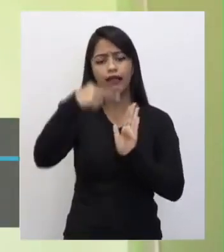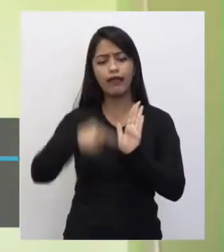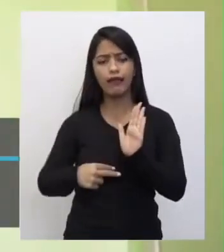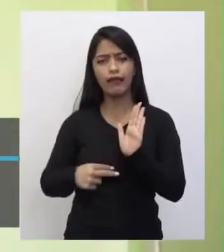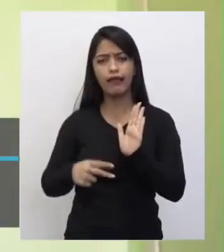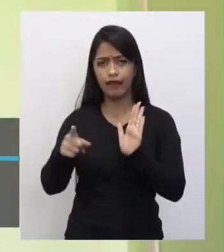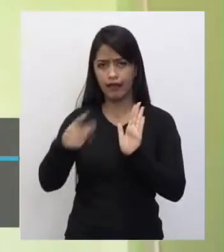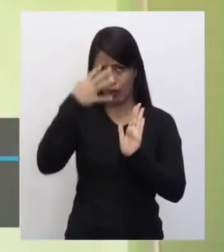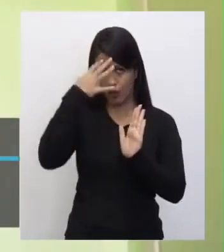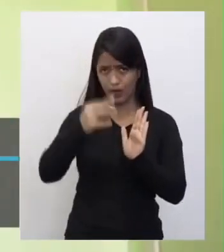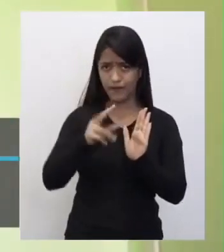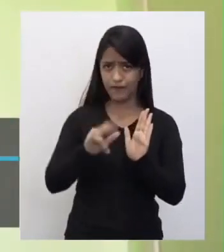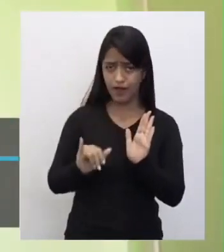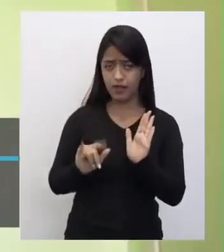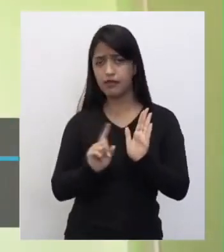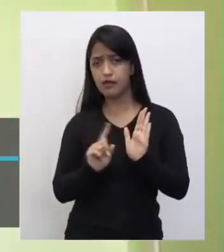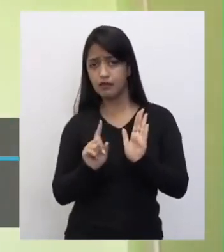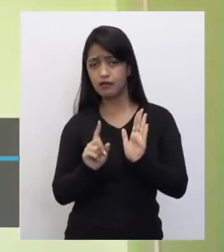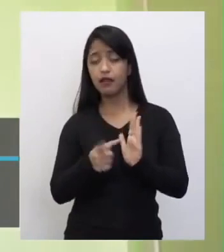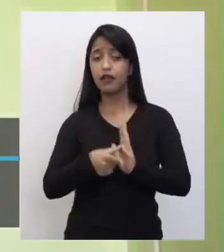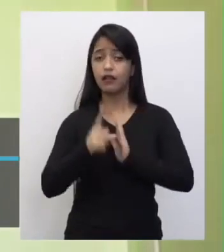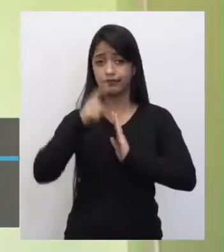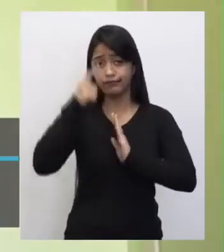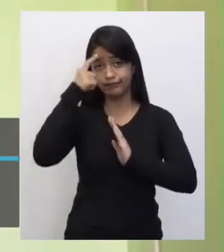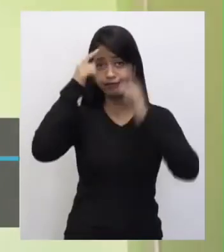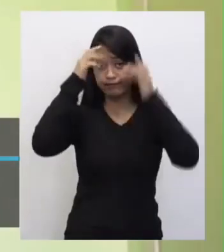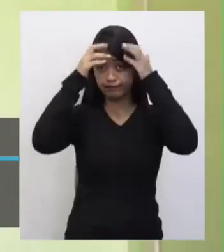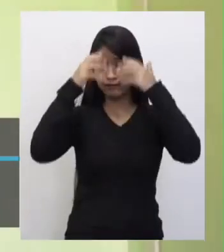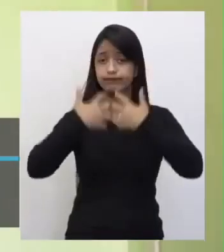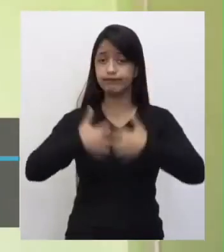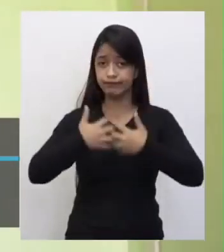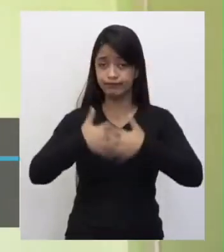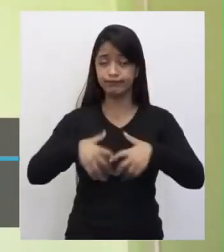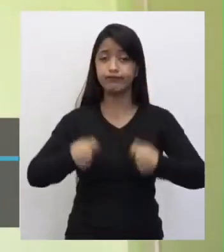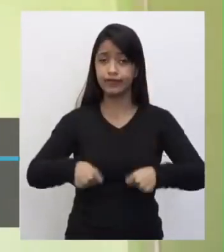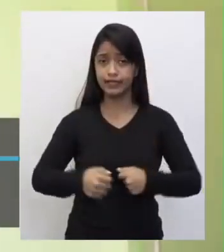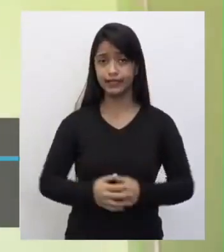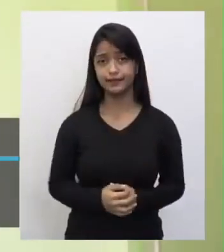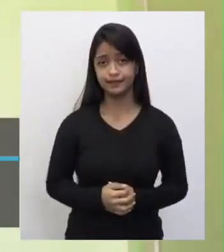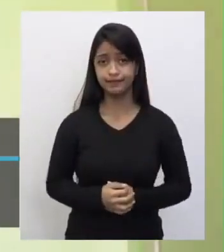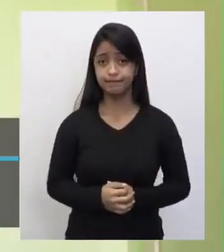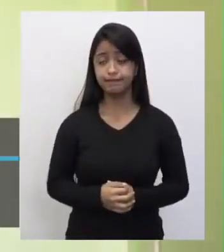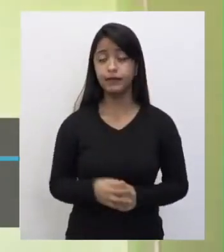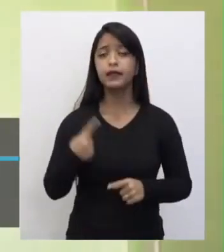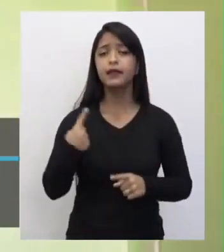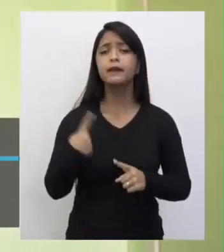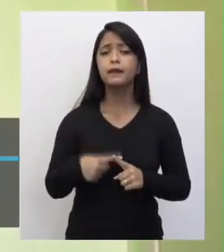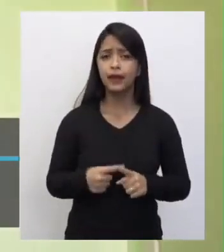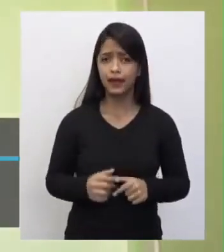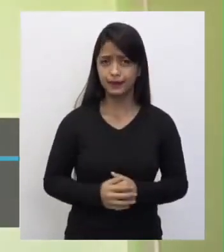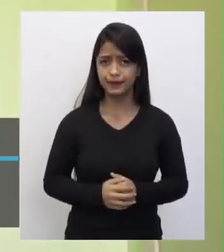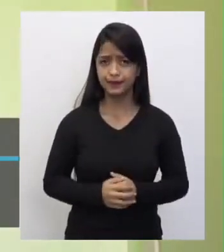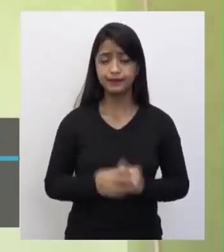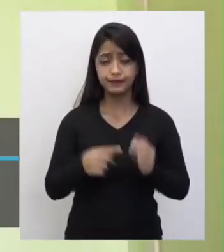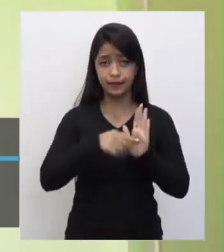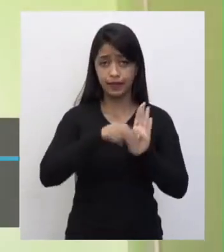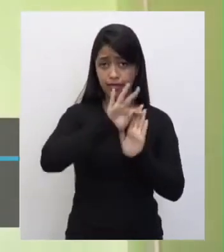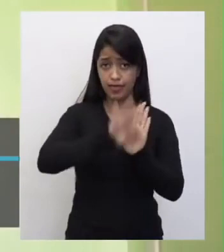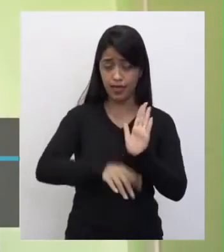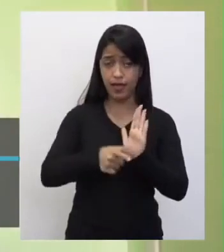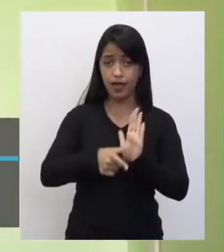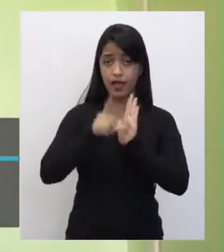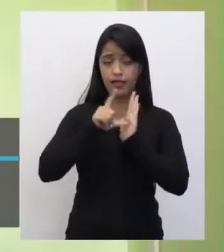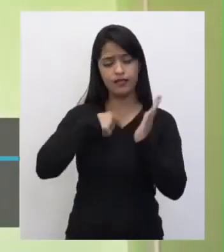vai compreender o que eu estou falando, né? Porque a partir do momento que nós escrevemos, justamente pensando